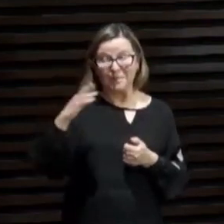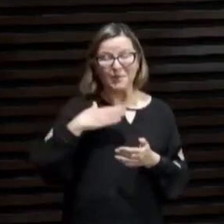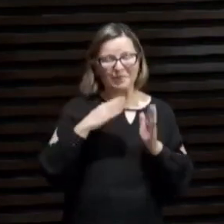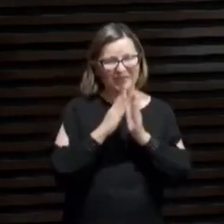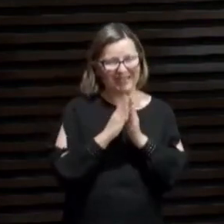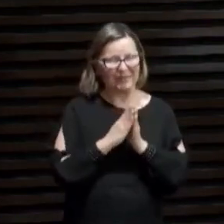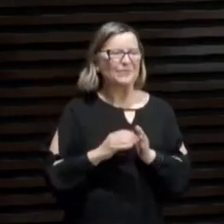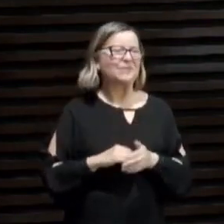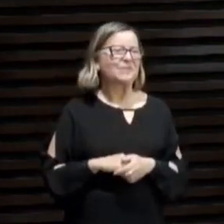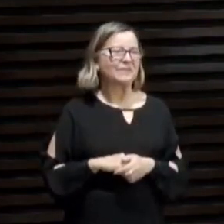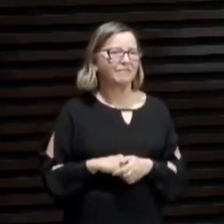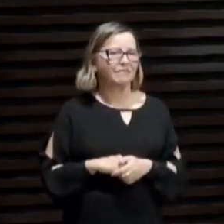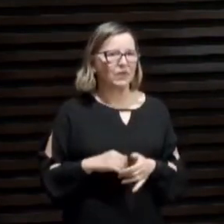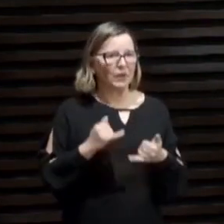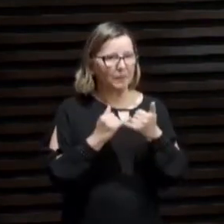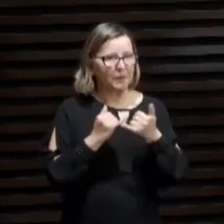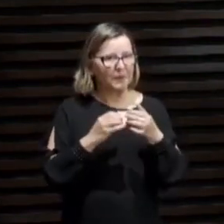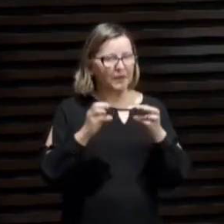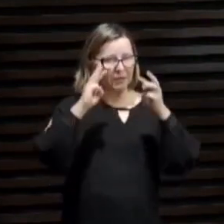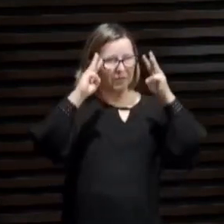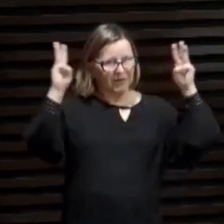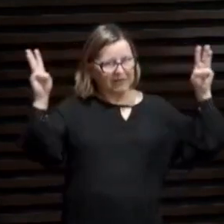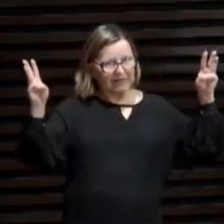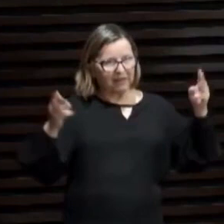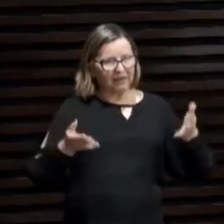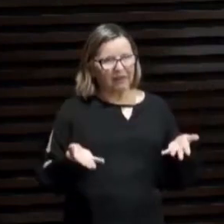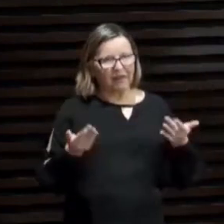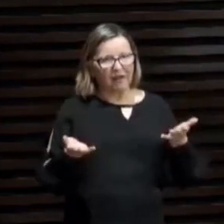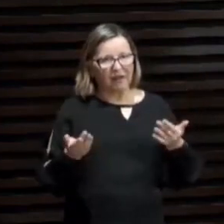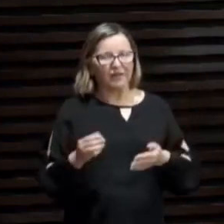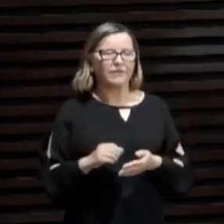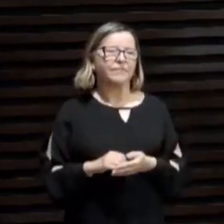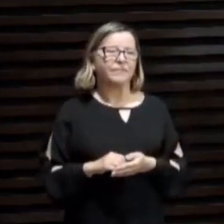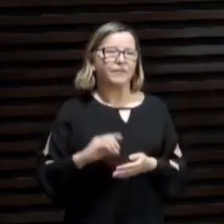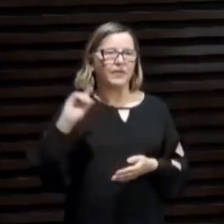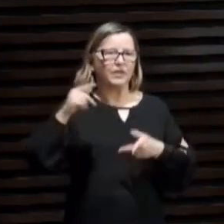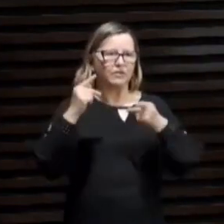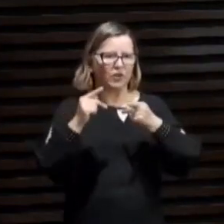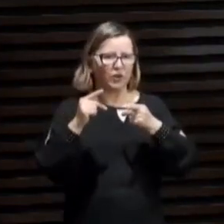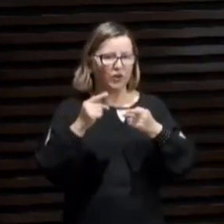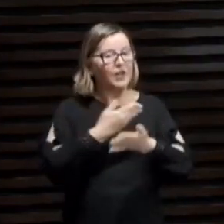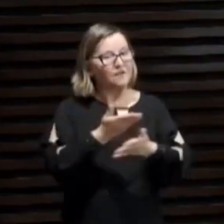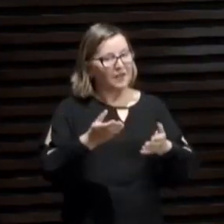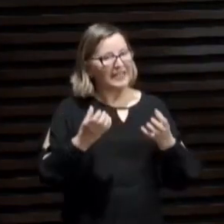Parecia aqui que Moisés ia ficar aliviado, né? Deus falou, vocês querem carne, eu vou dar carne.